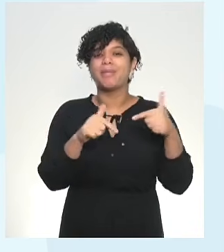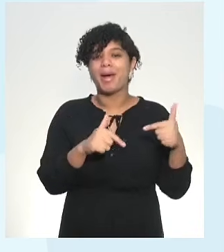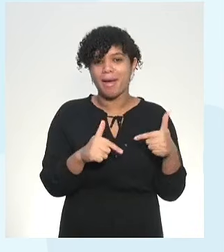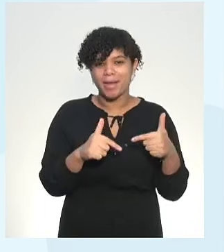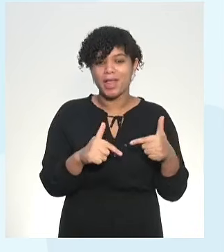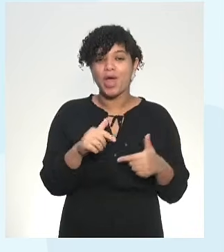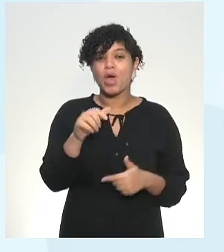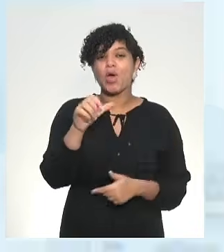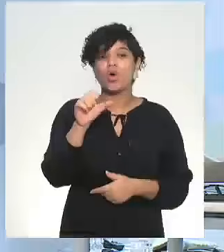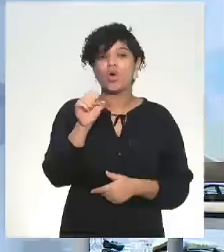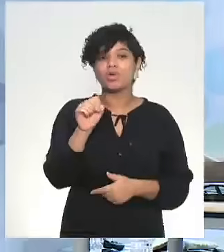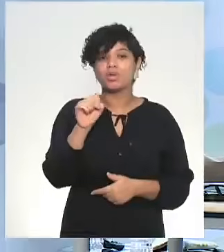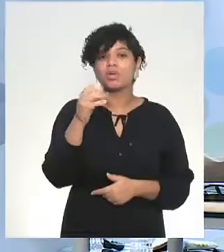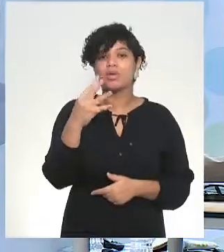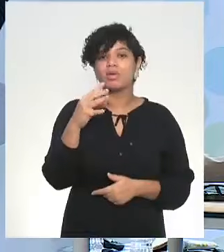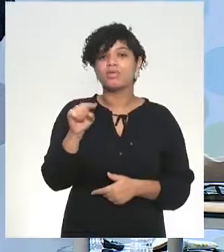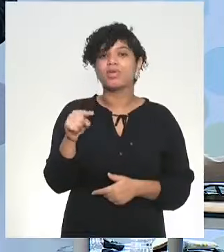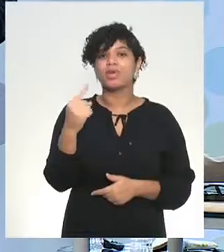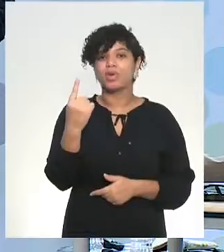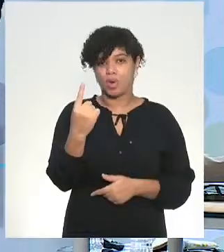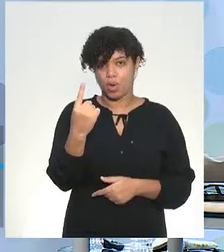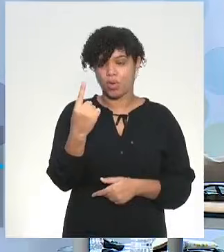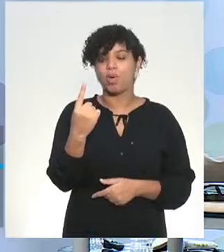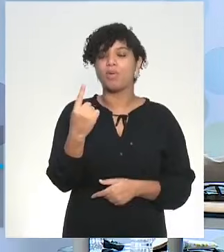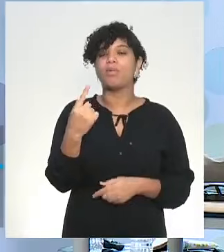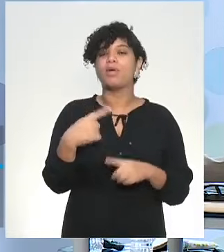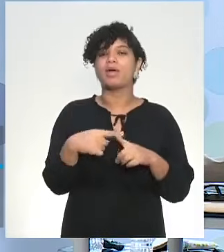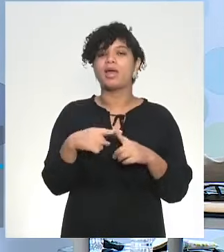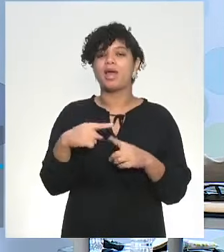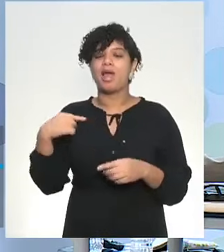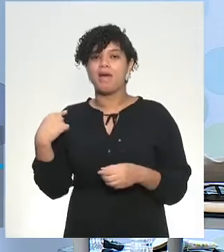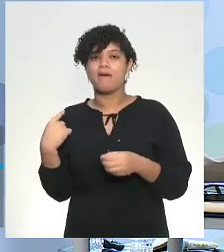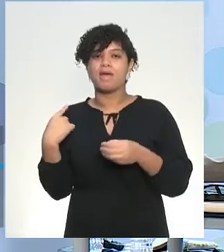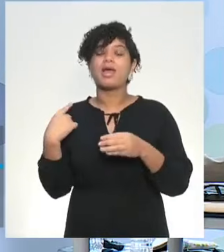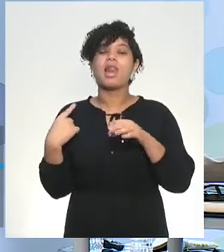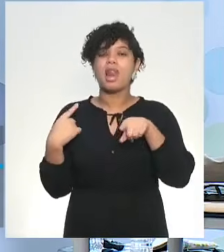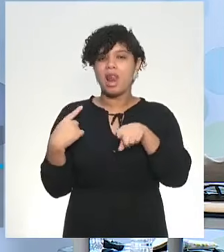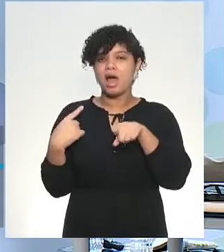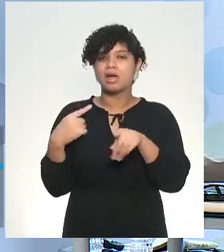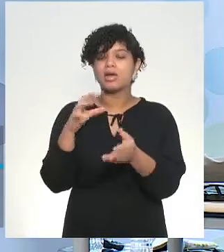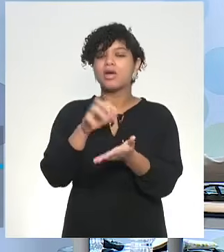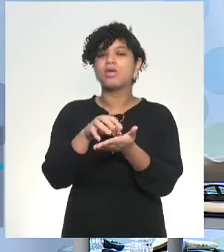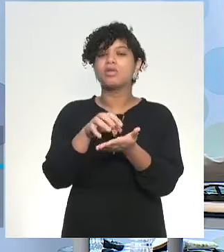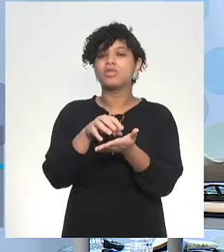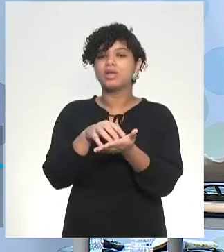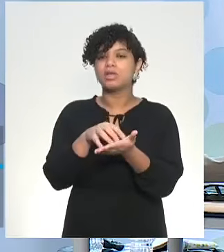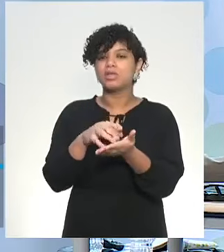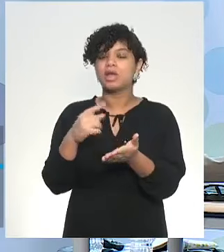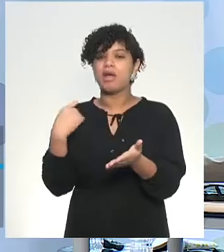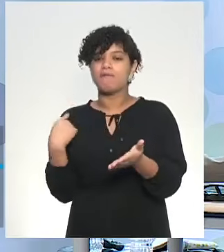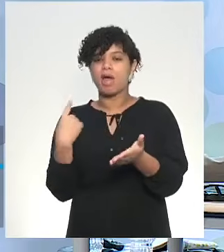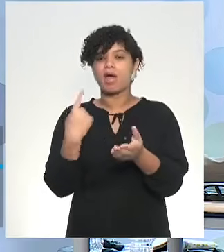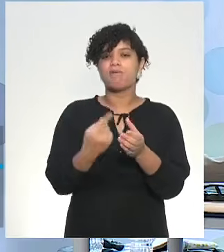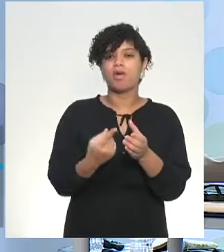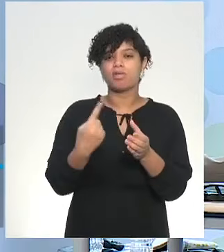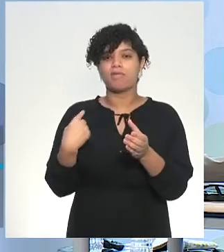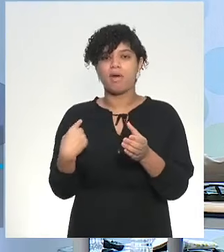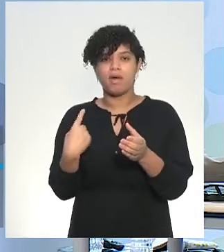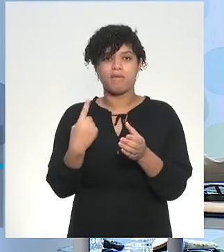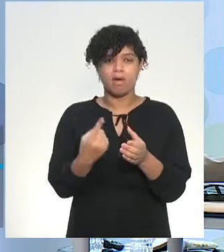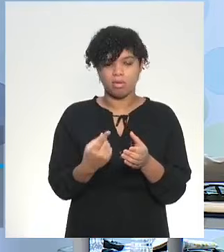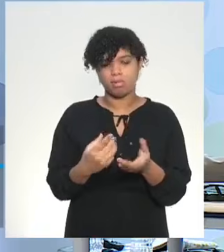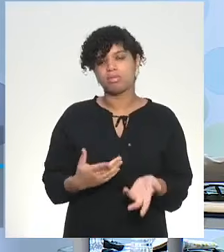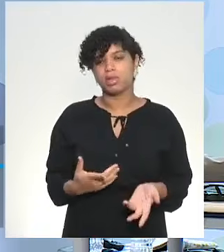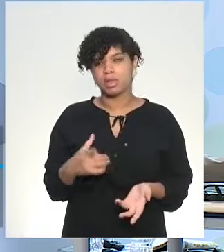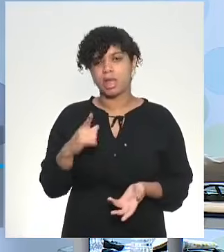84,1%, é os que trabalham, saem de uma cidade e vão para outra para trabalhar. Isso em relação à cidade de São